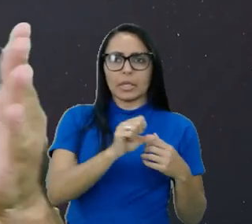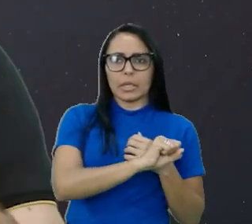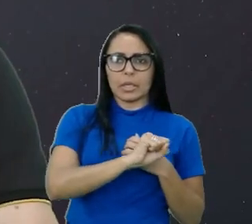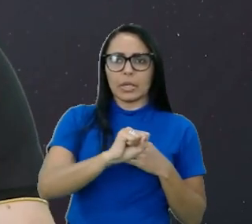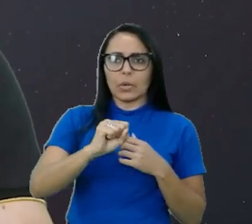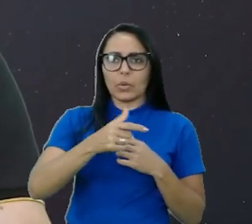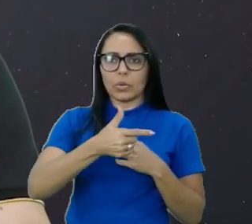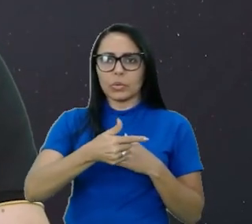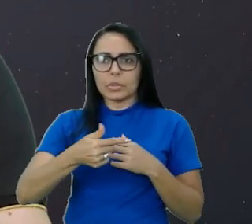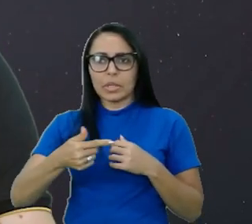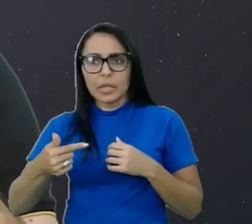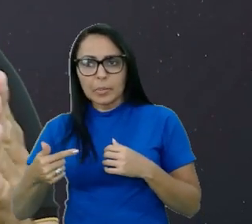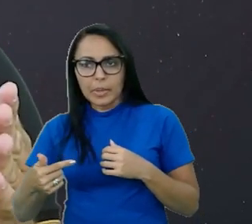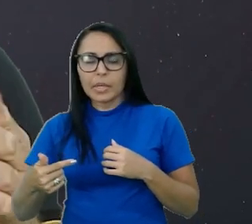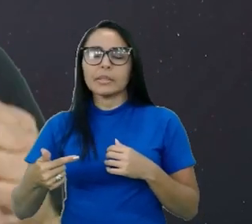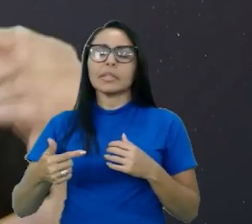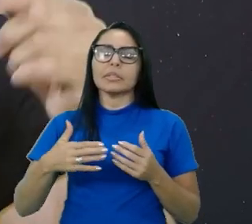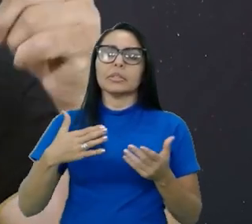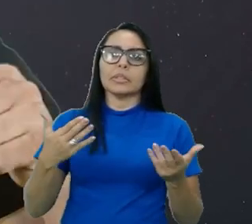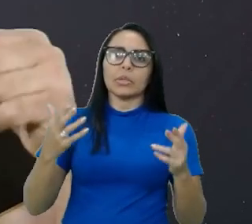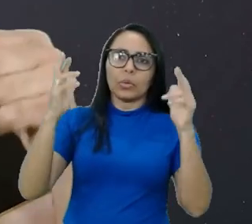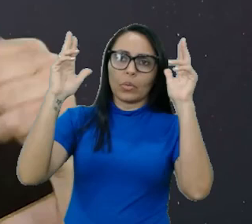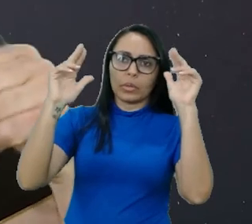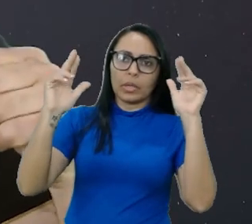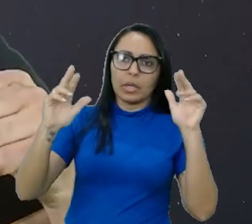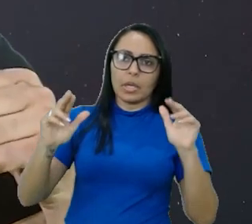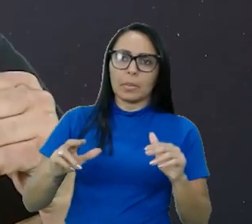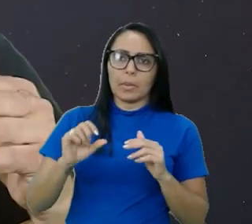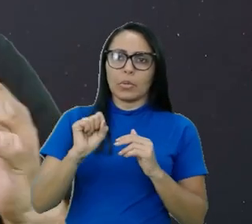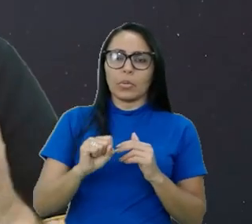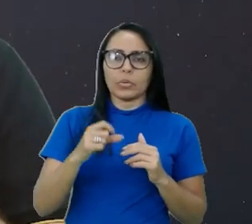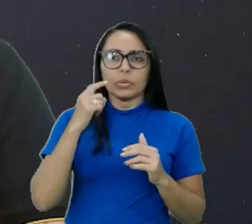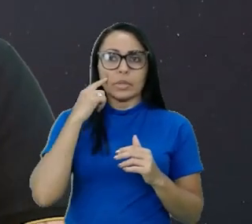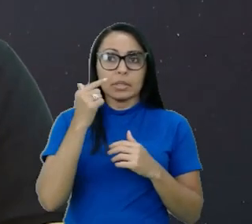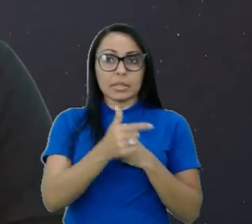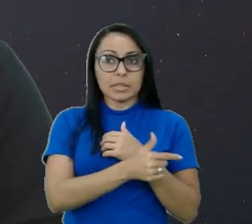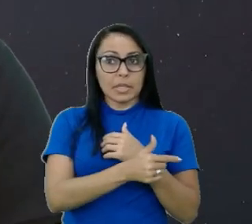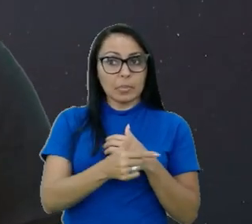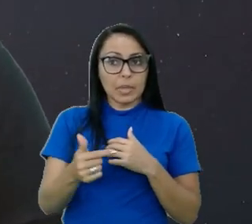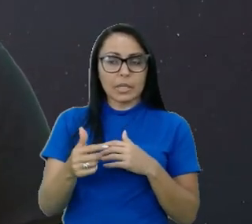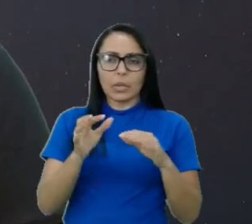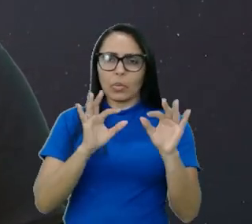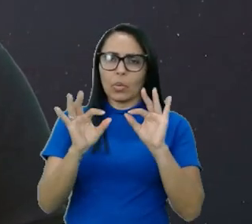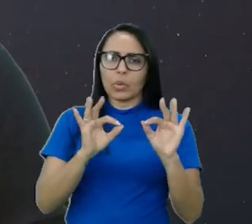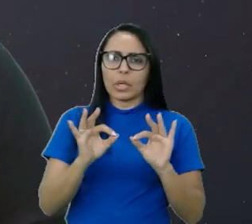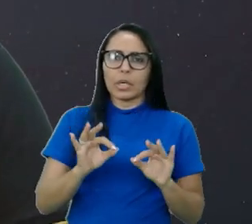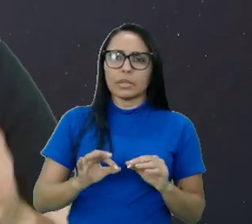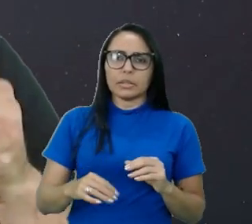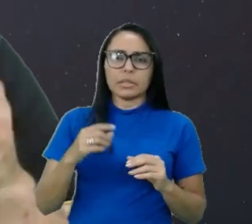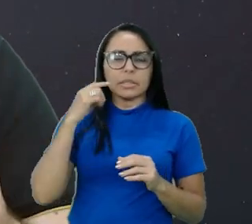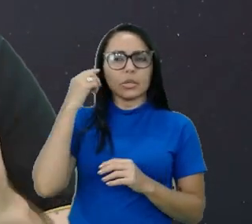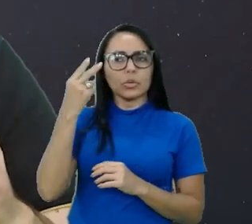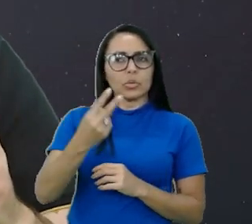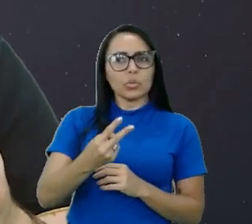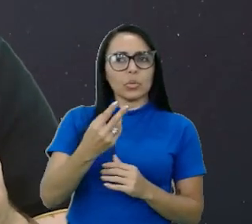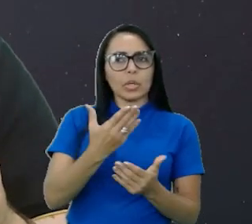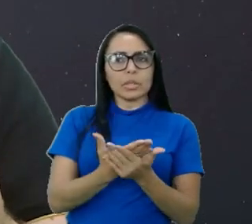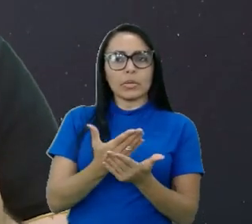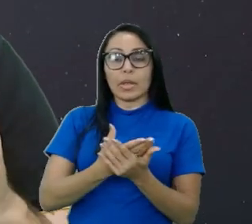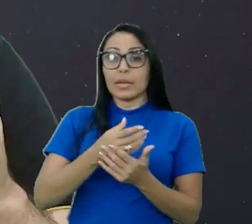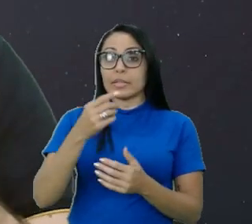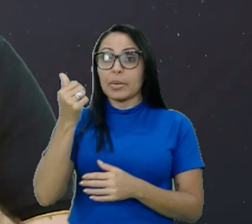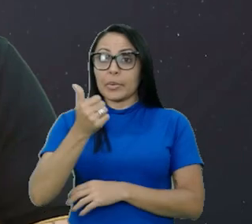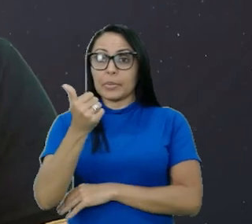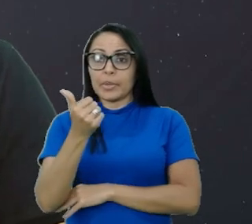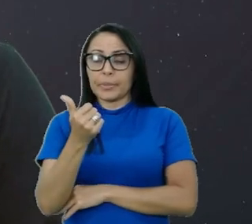Enem, consequentemente 8 temas. Nesta semana eu preparei 2 aulas para você, essa é a